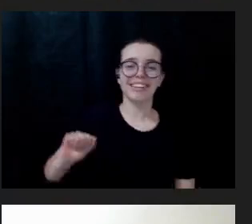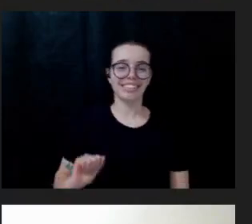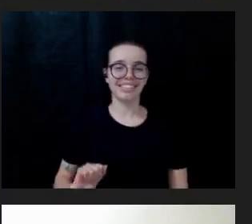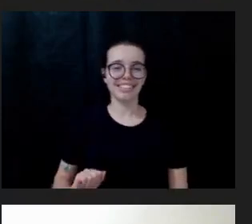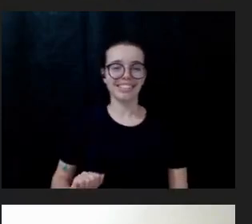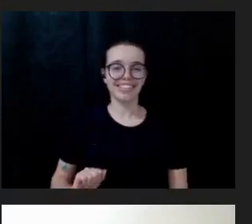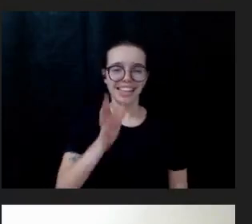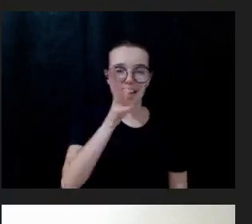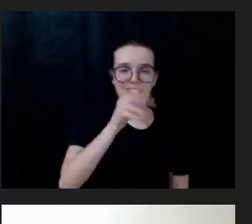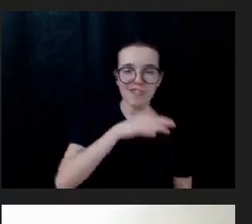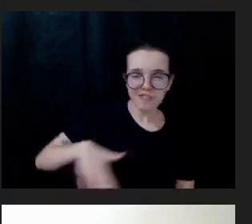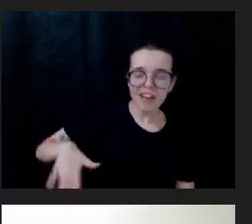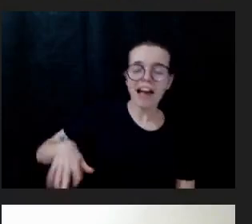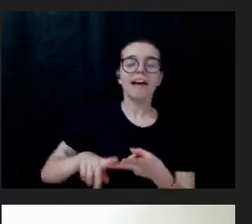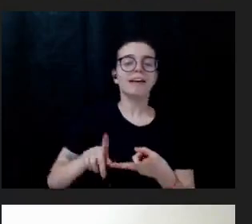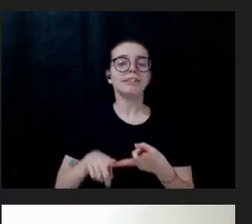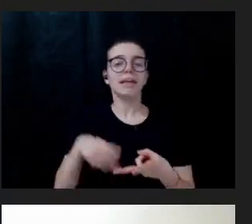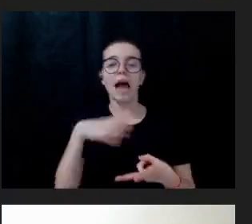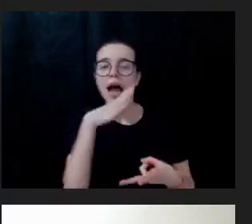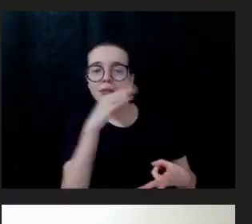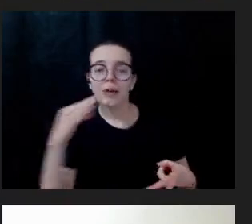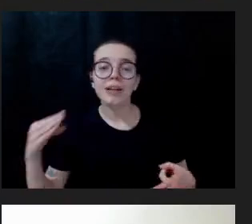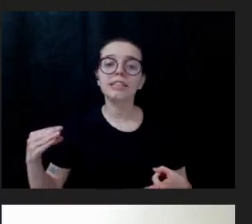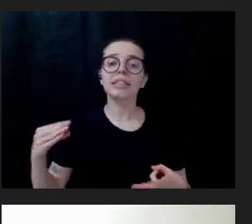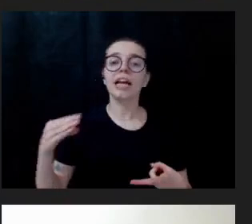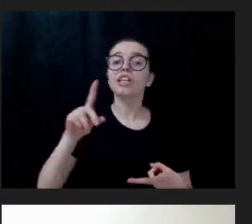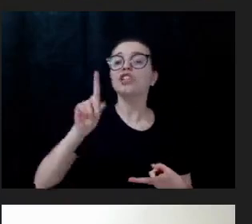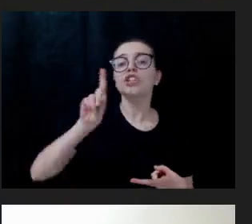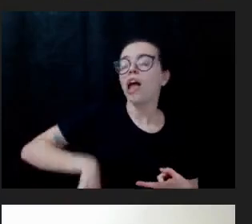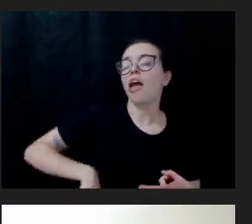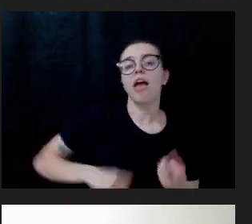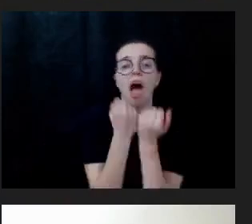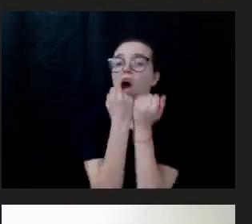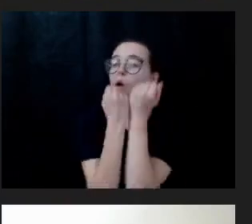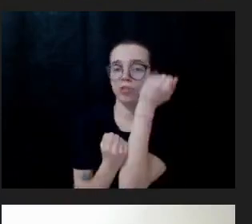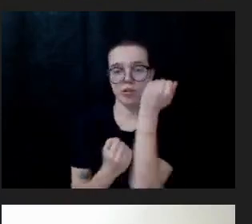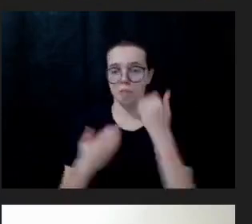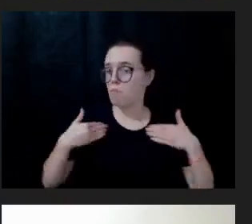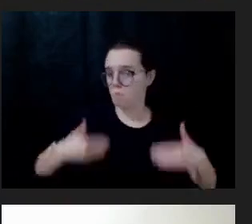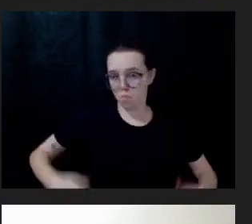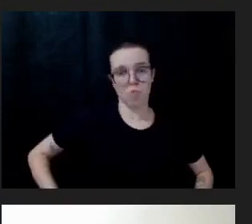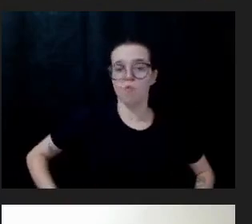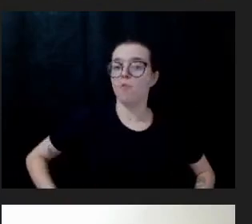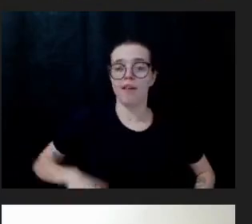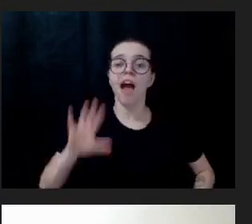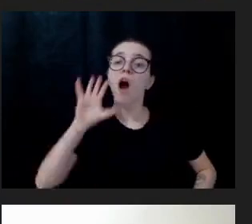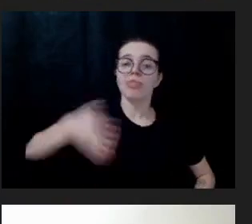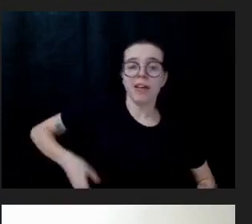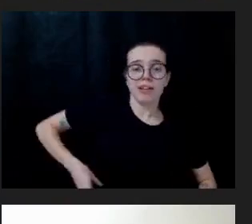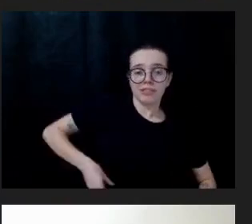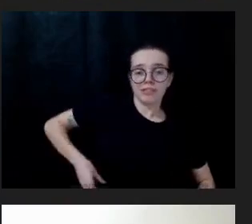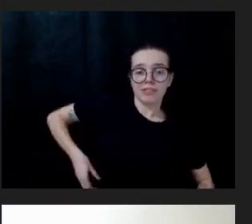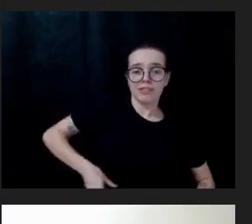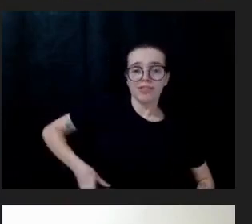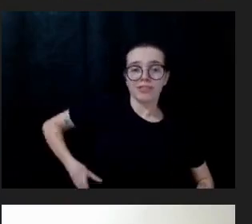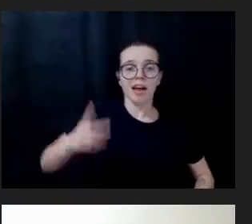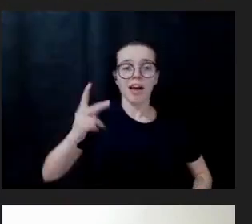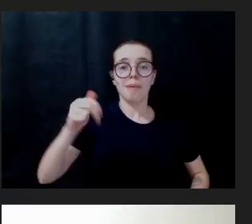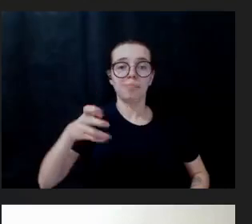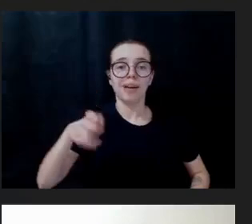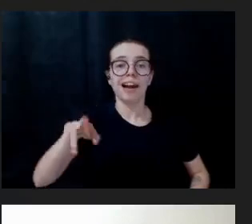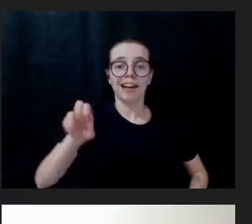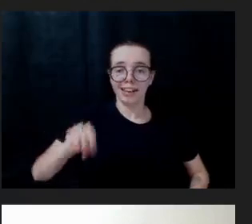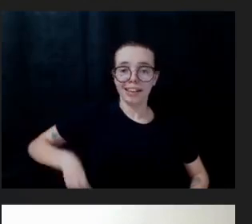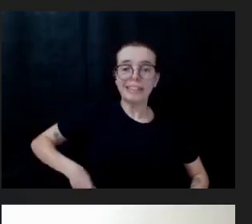autoimune, em que há uma destruição das células pancreáticas e logo no jovem precisa até